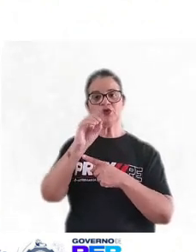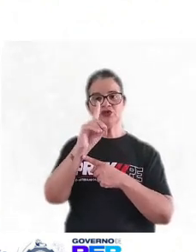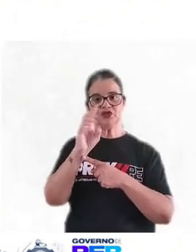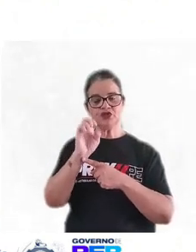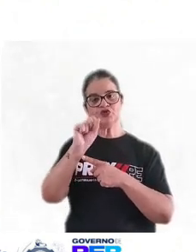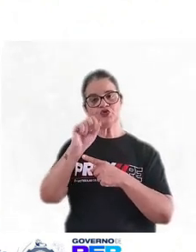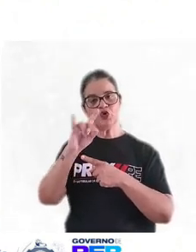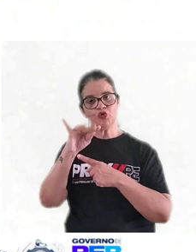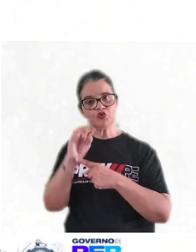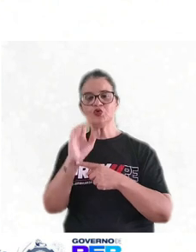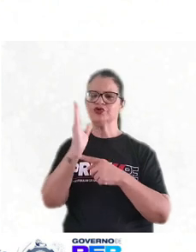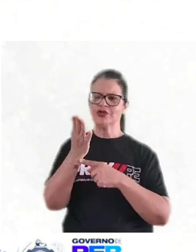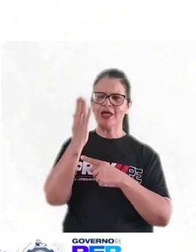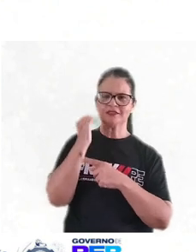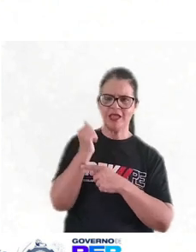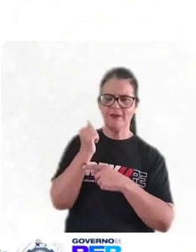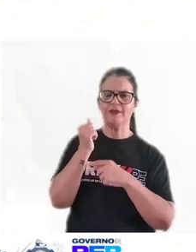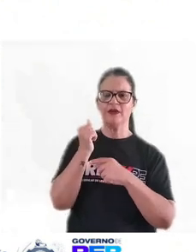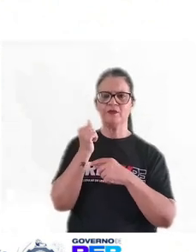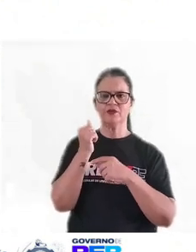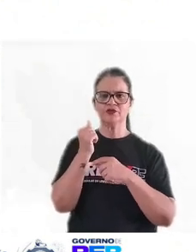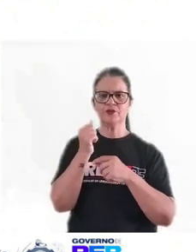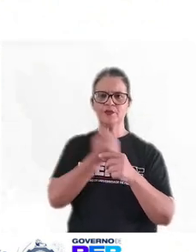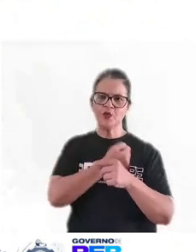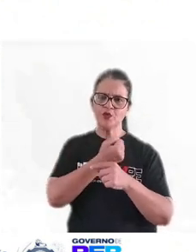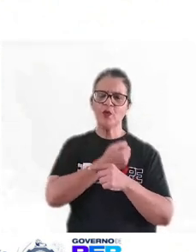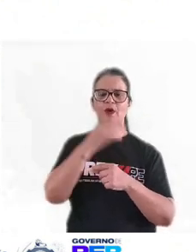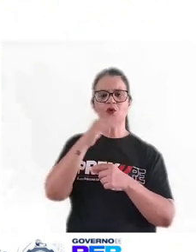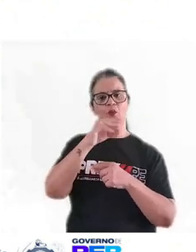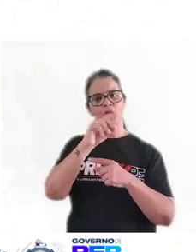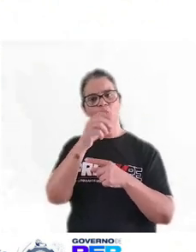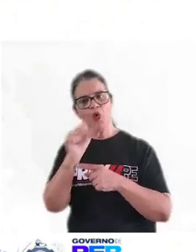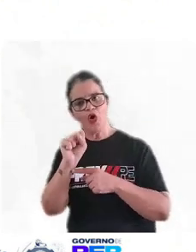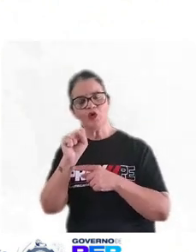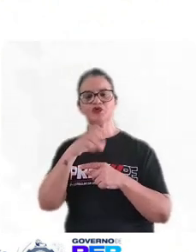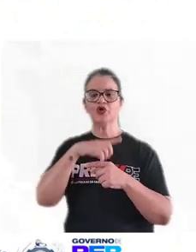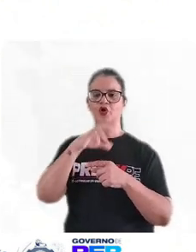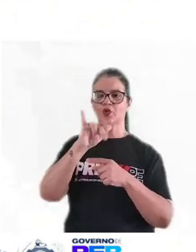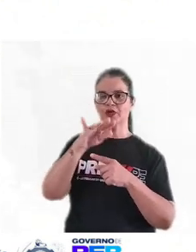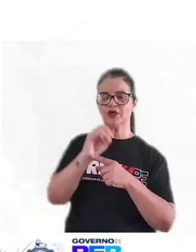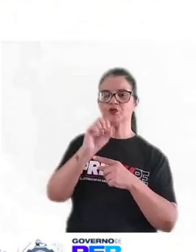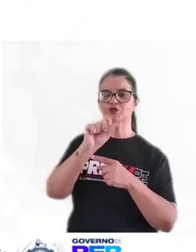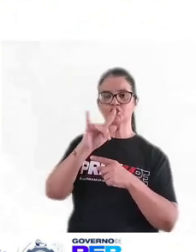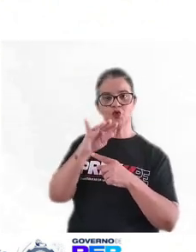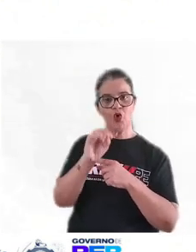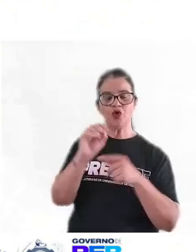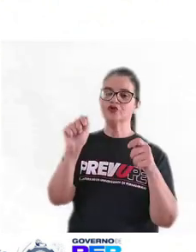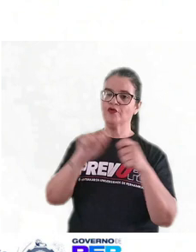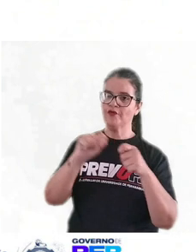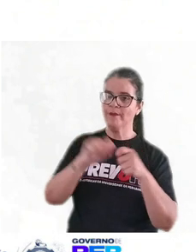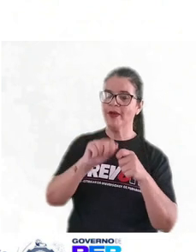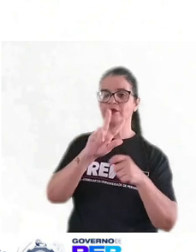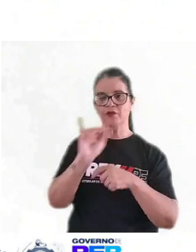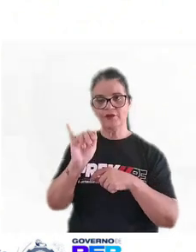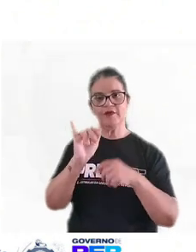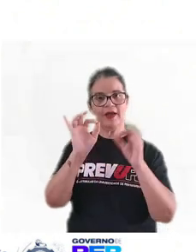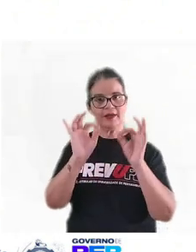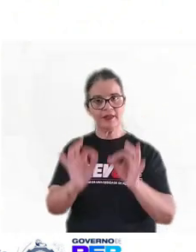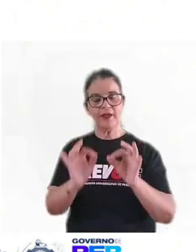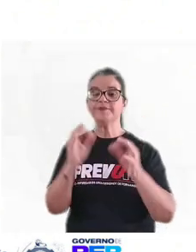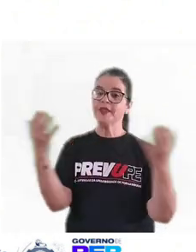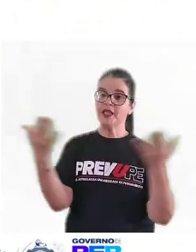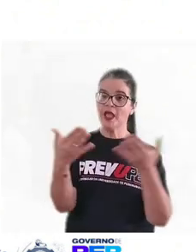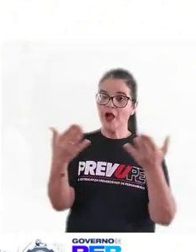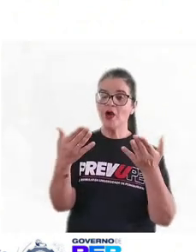do cloreto de sódio. Então, nós já sabemos o número de mols de cloreto de sódio formado, que será